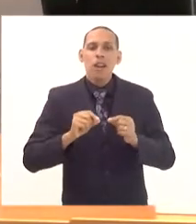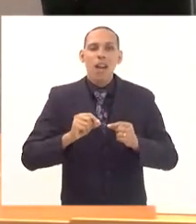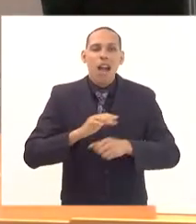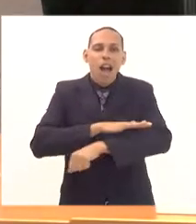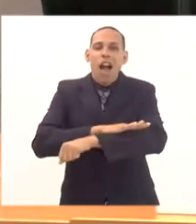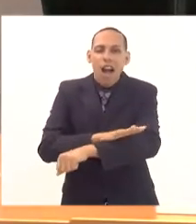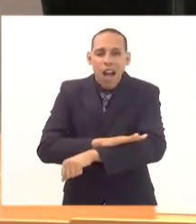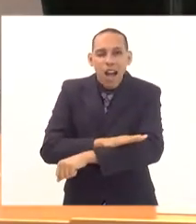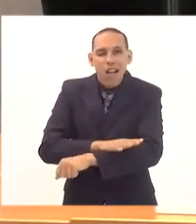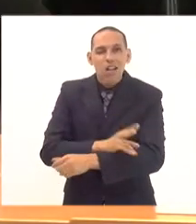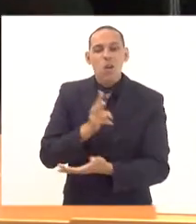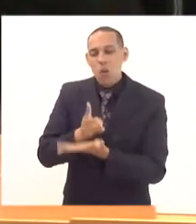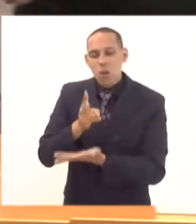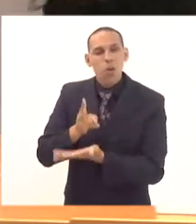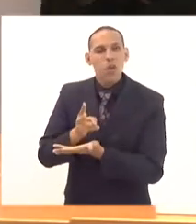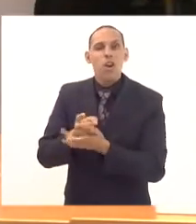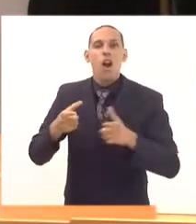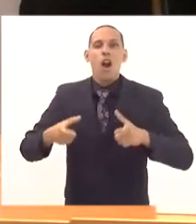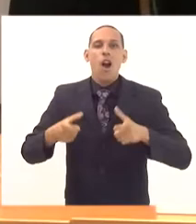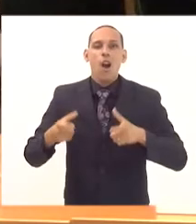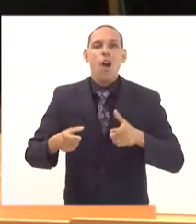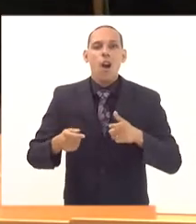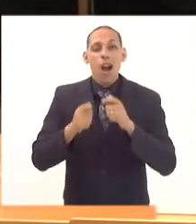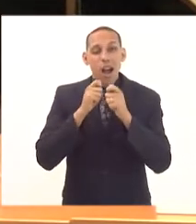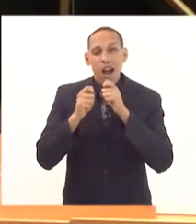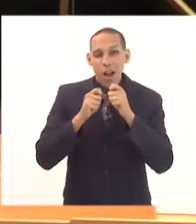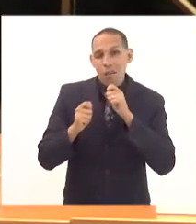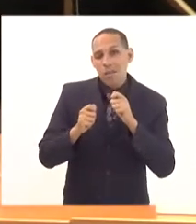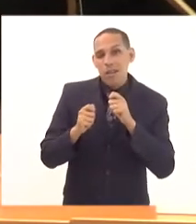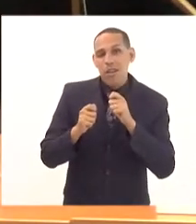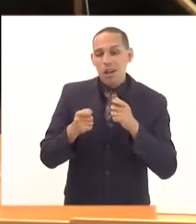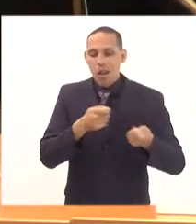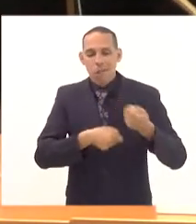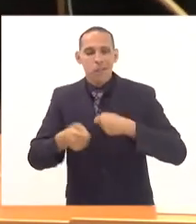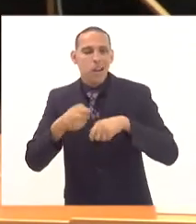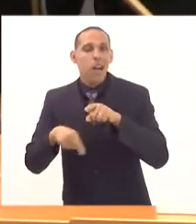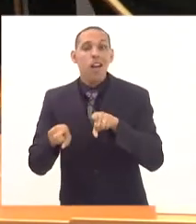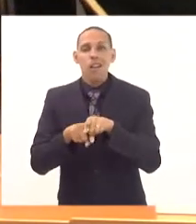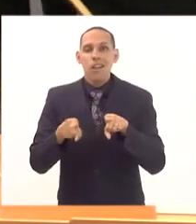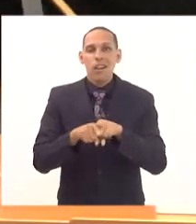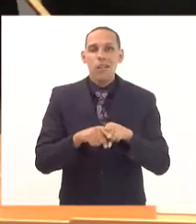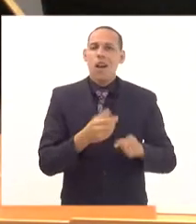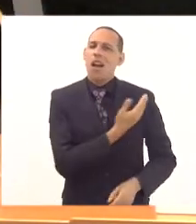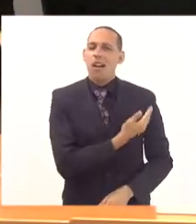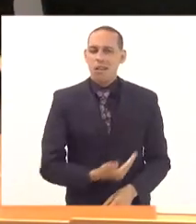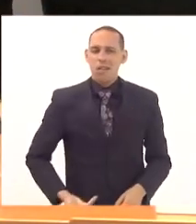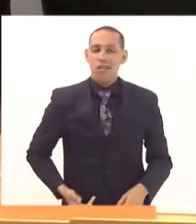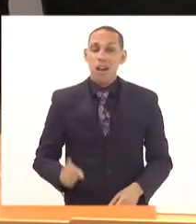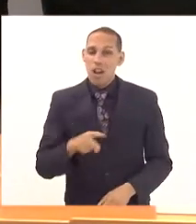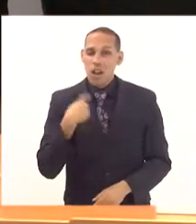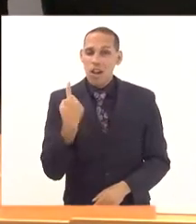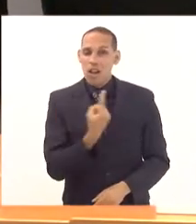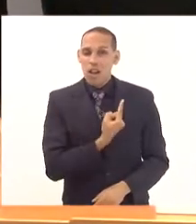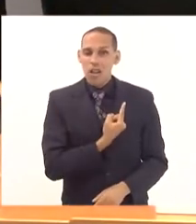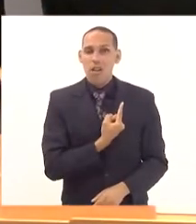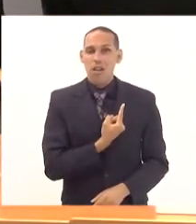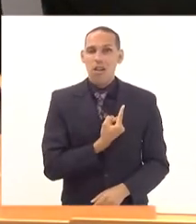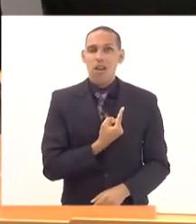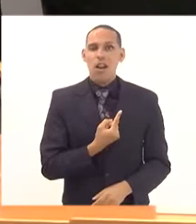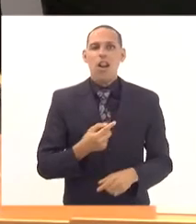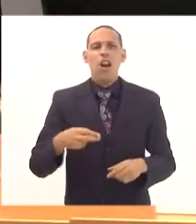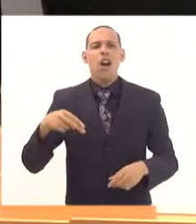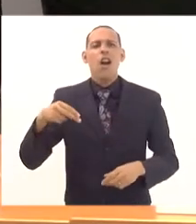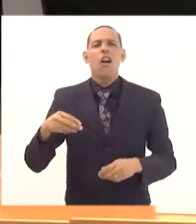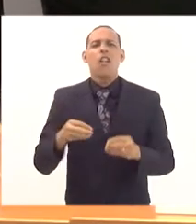comerciais também encontra abrigo na mídia pública aproveito para relembrar que também repudiamos a transmissão da novela da